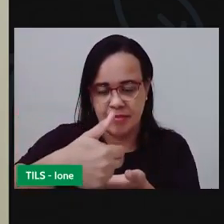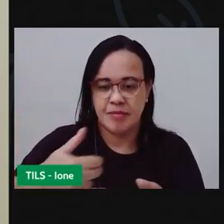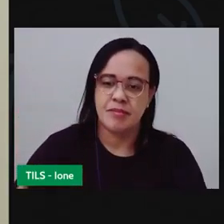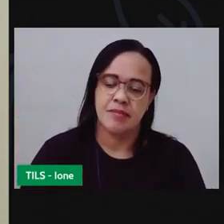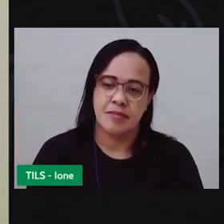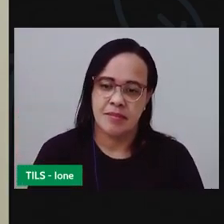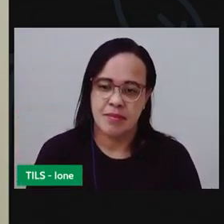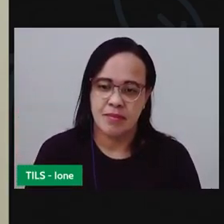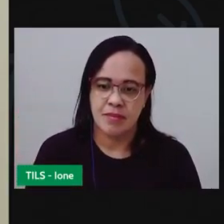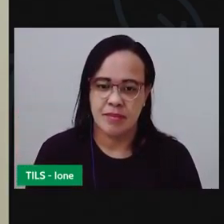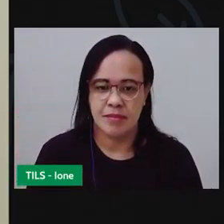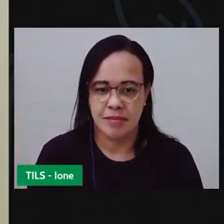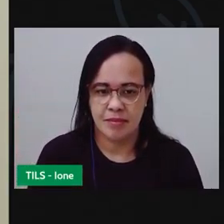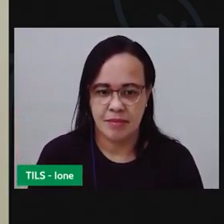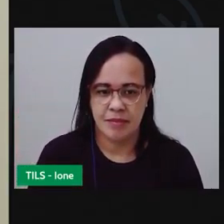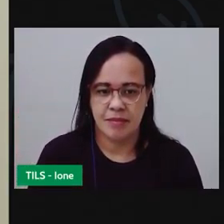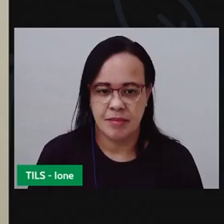E corto duas vezes.